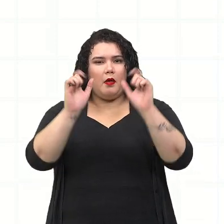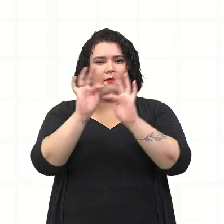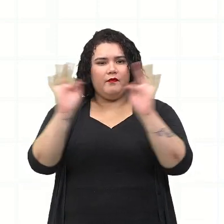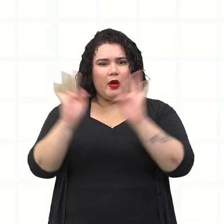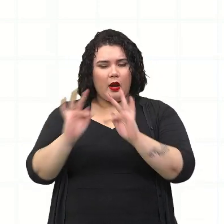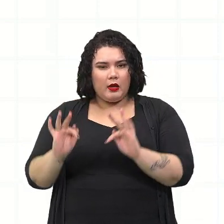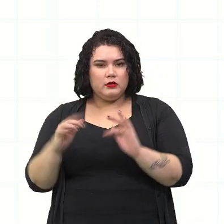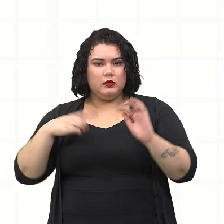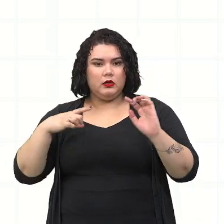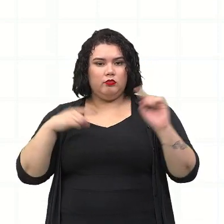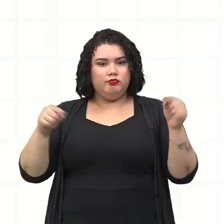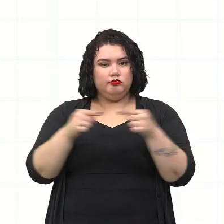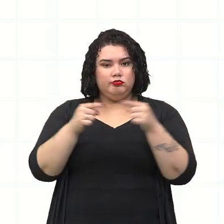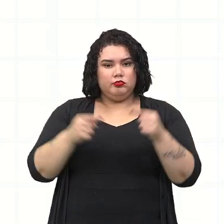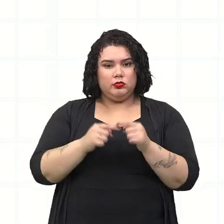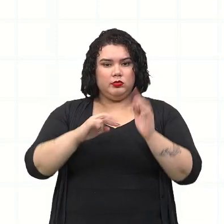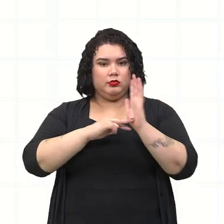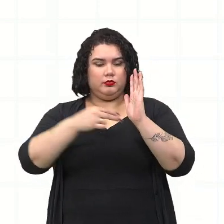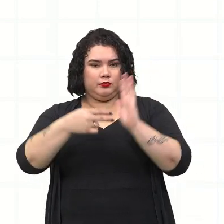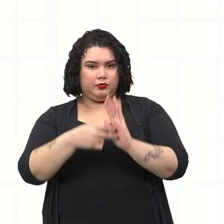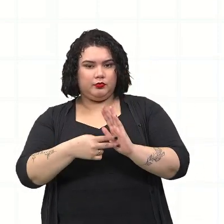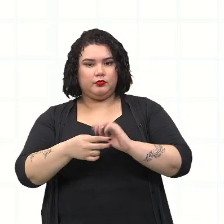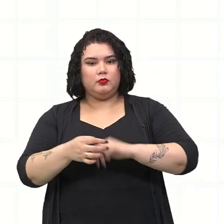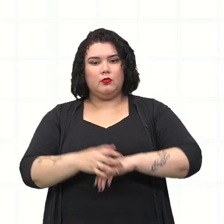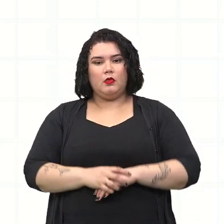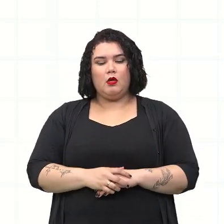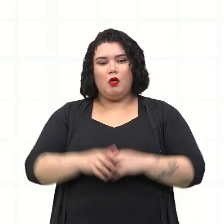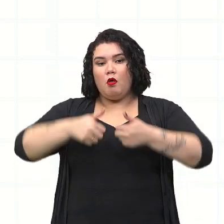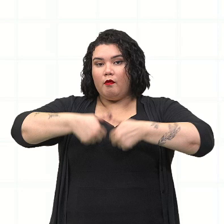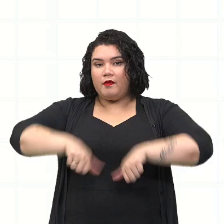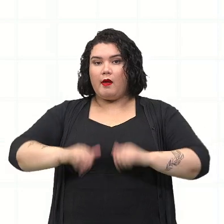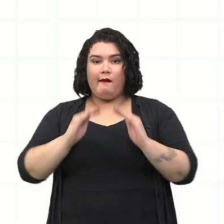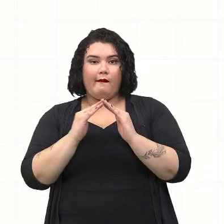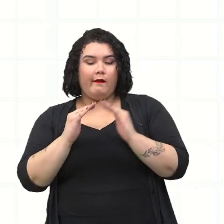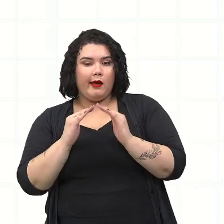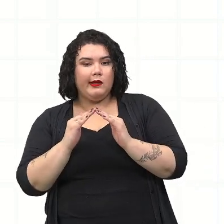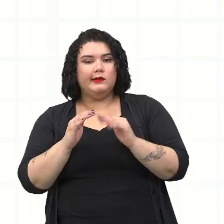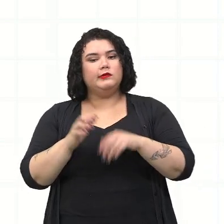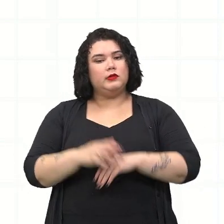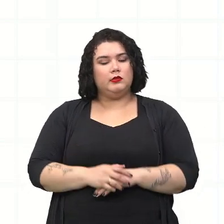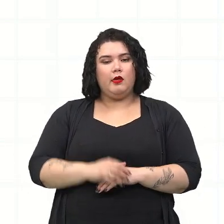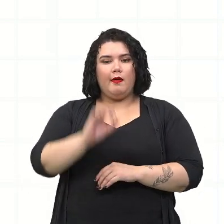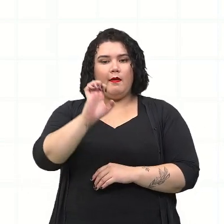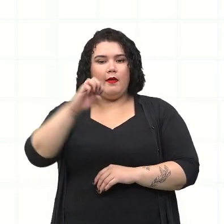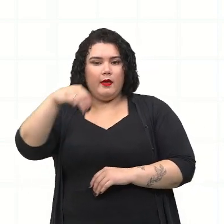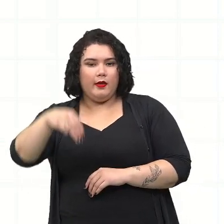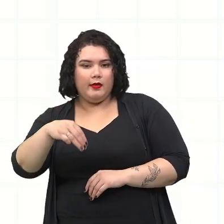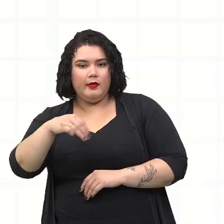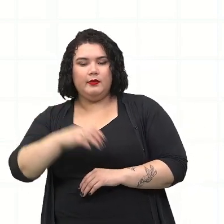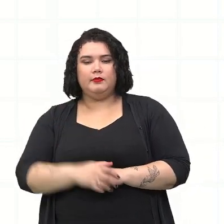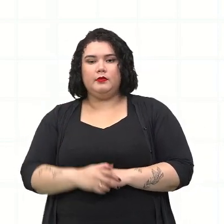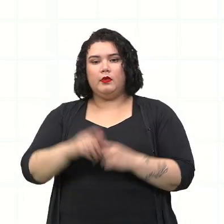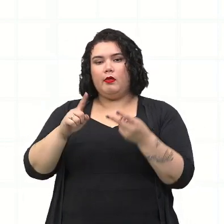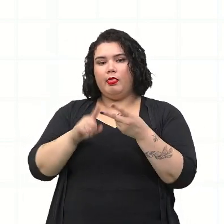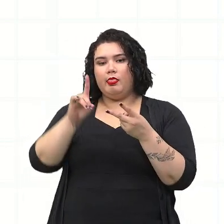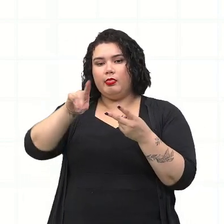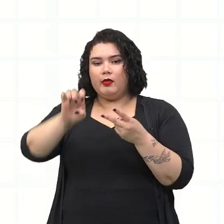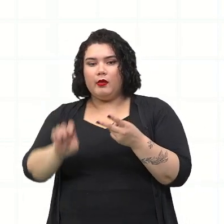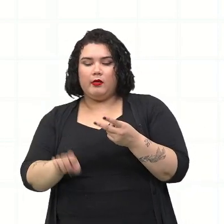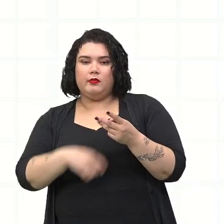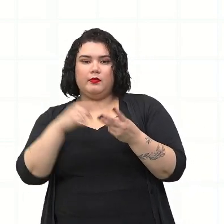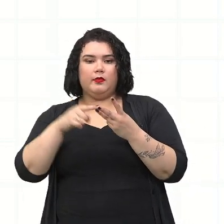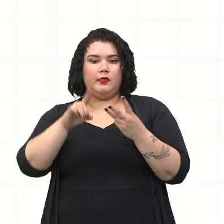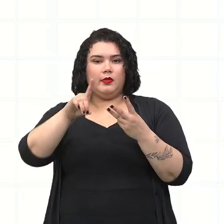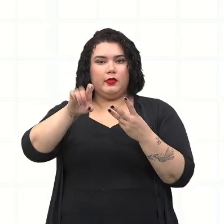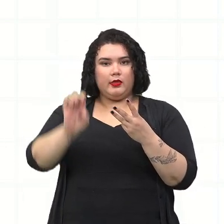Instrumento, cortou o papel com a tesoura. Vou ficar em casa. Meu pai comprou um anel de ouro e